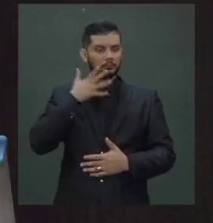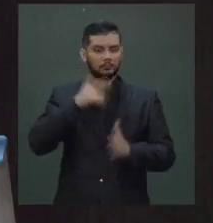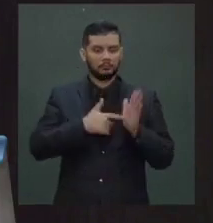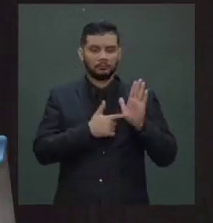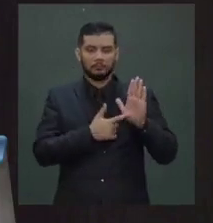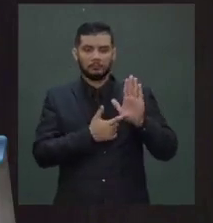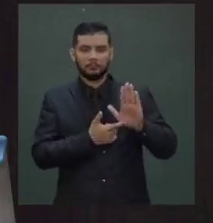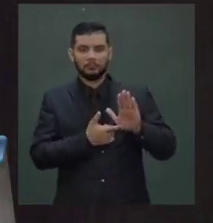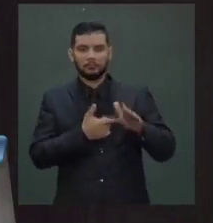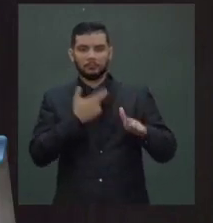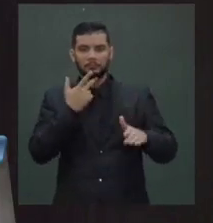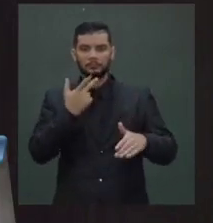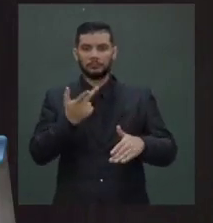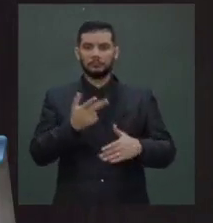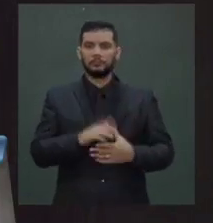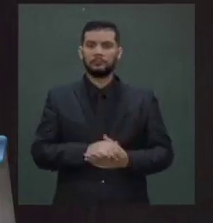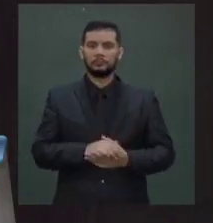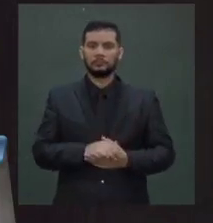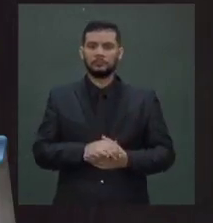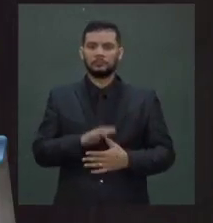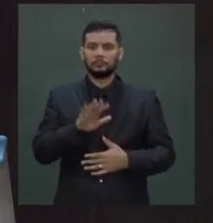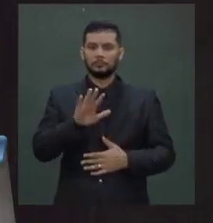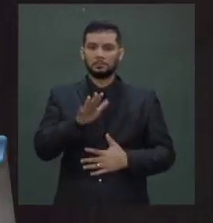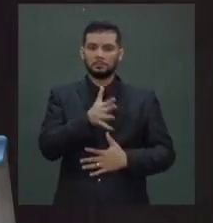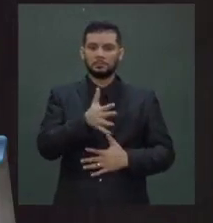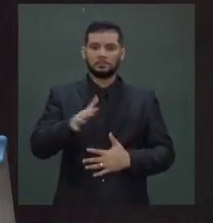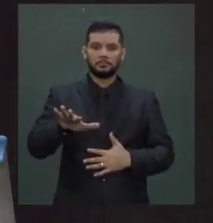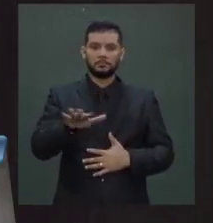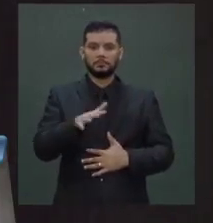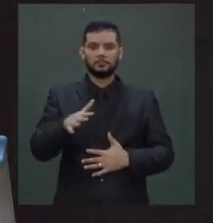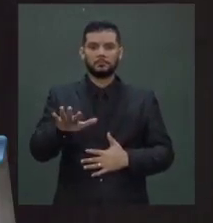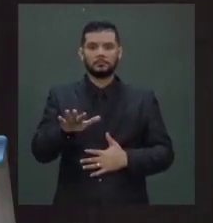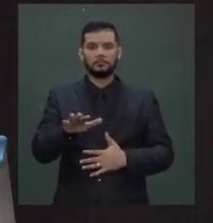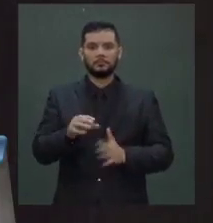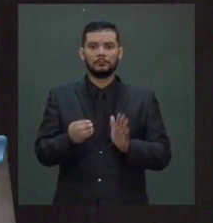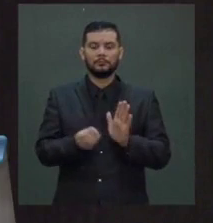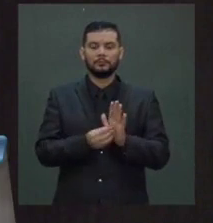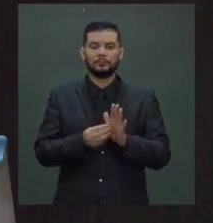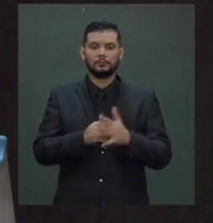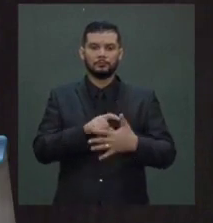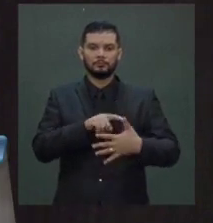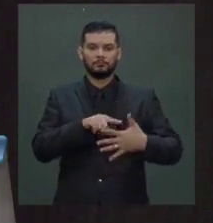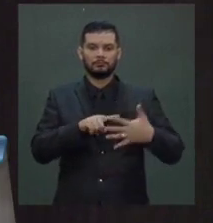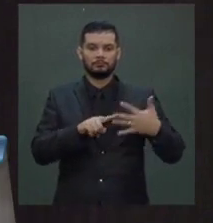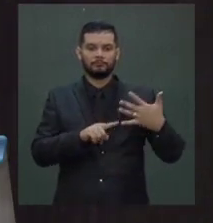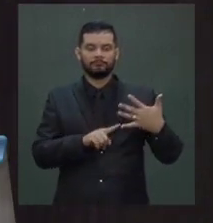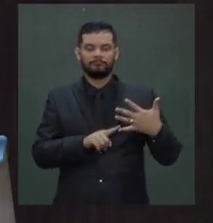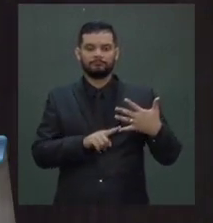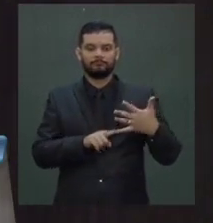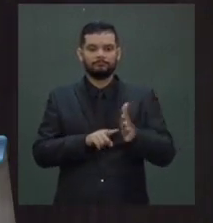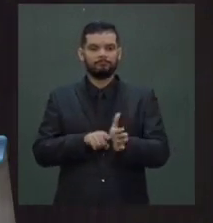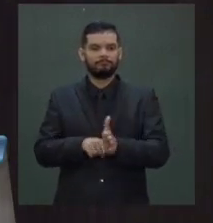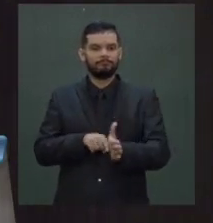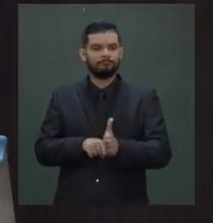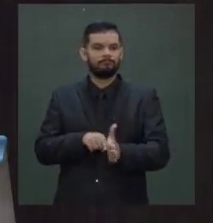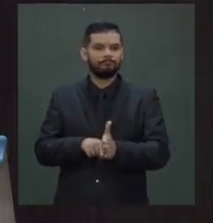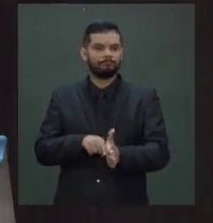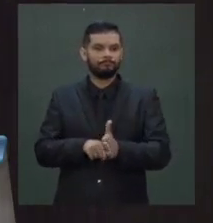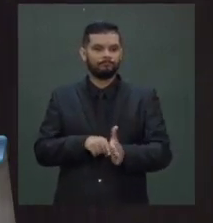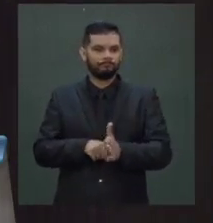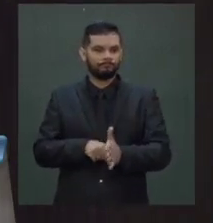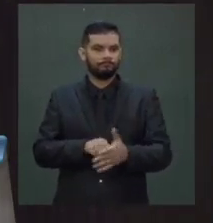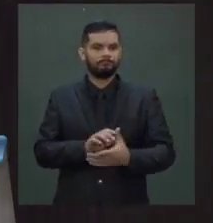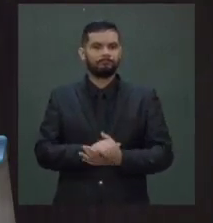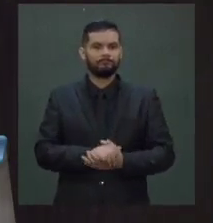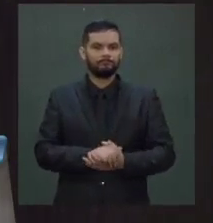apresentação, colocou pelo menos 5 estudos pendentes em relação a